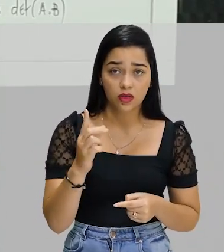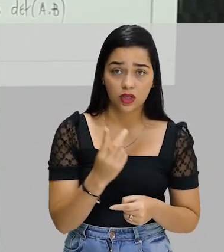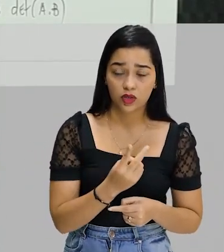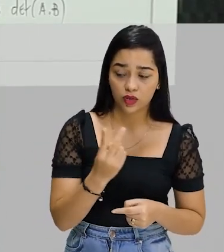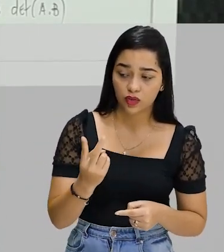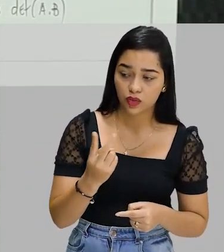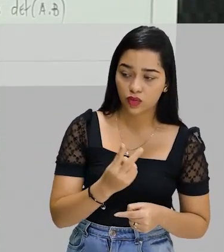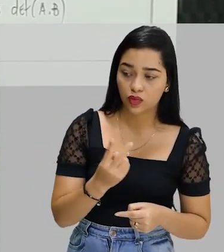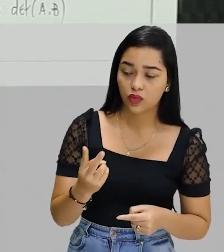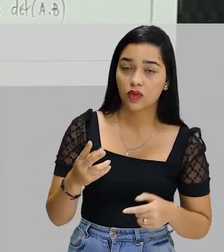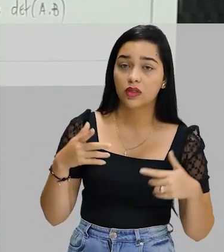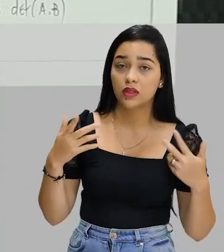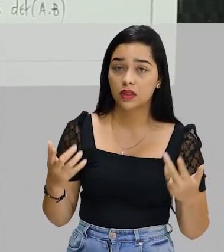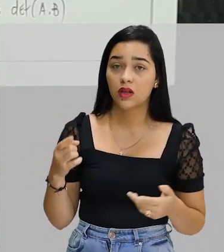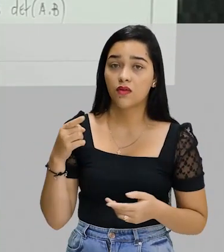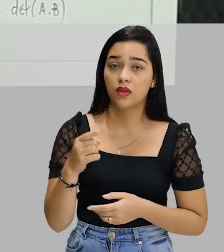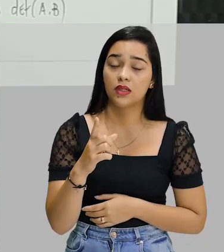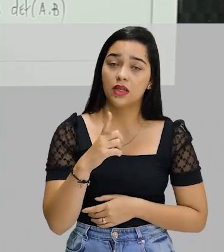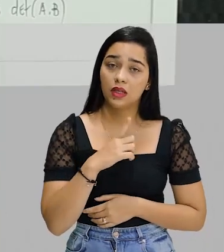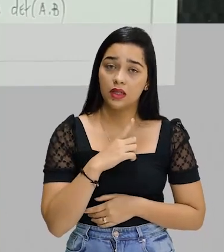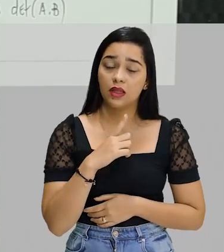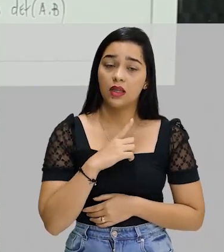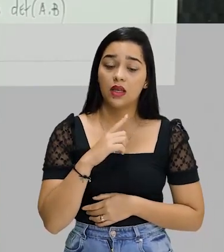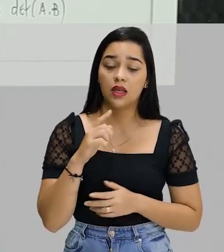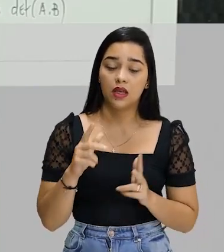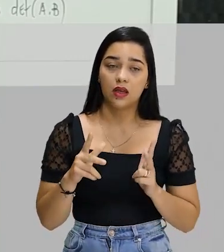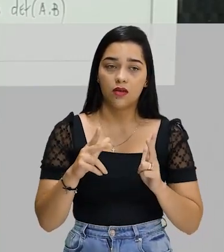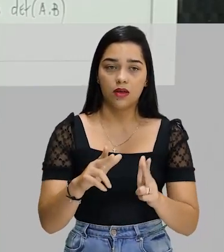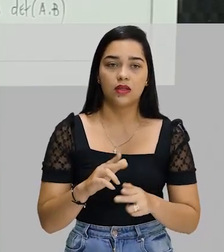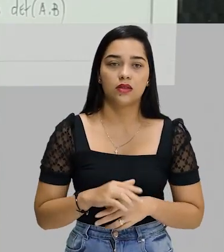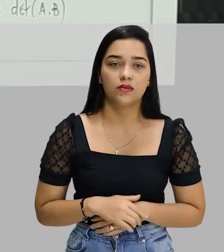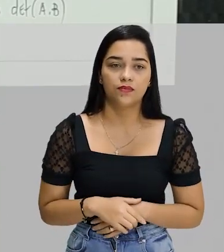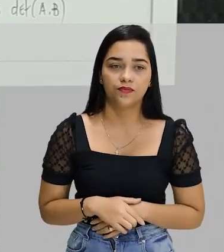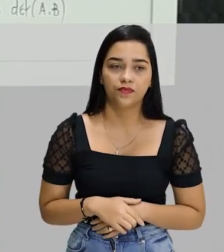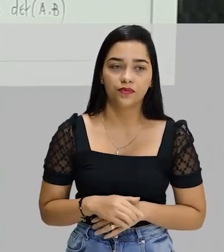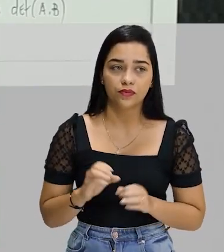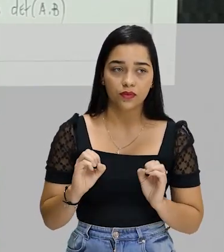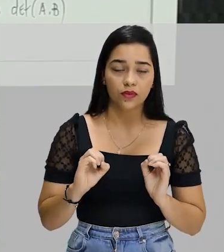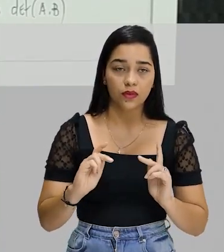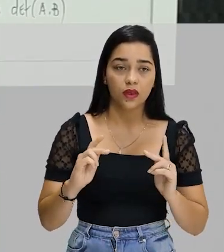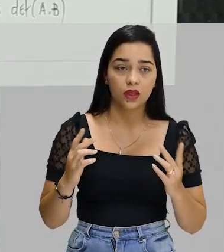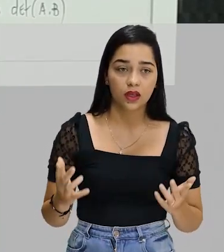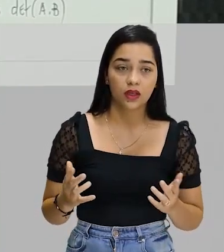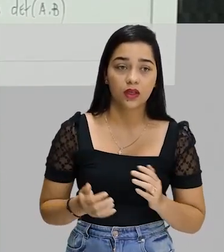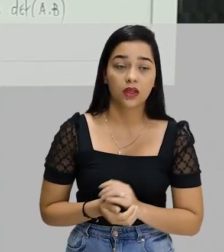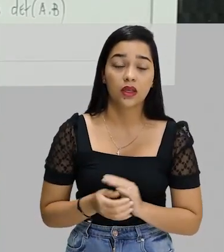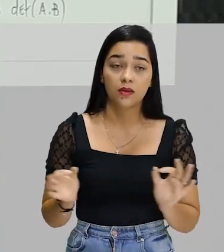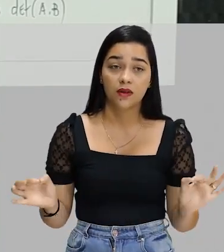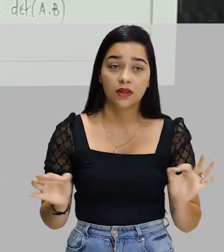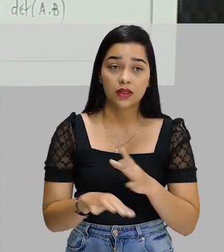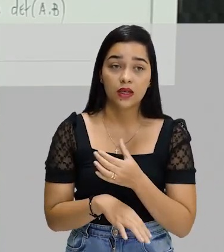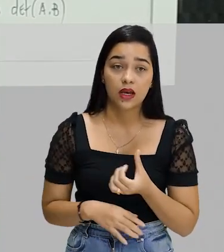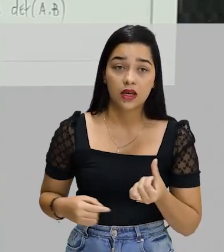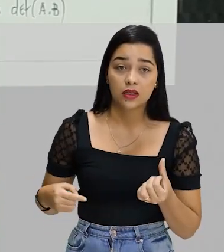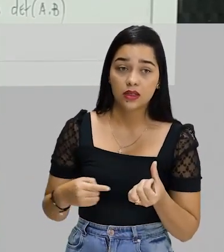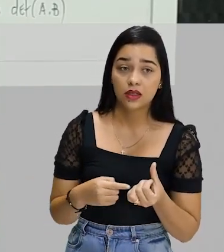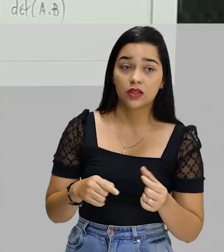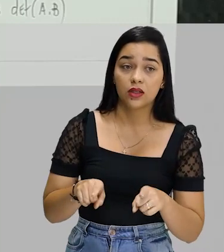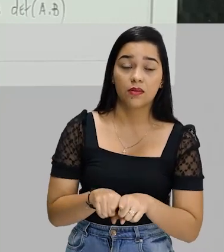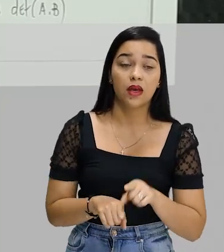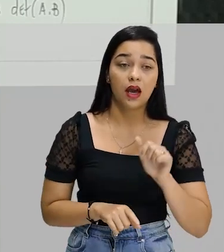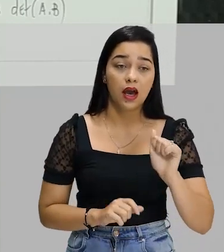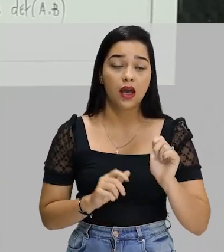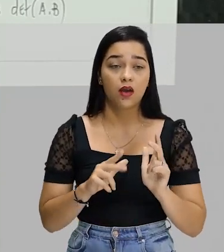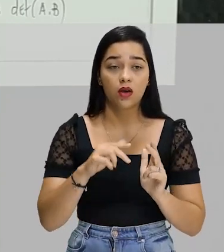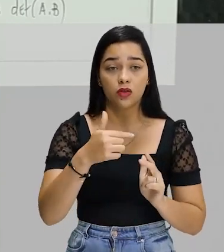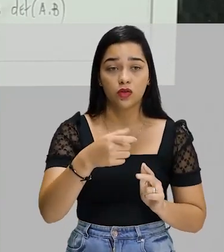duas, então você tem determinantes iguais. Certinho? E para finalizar, determinante de A